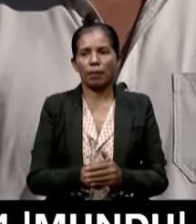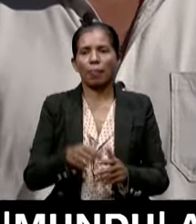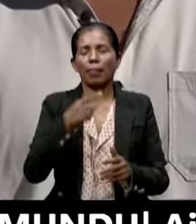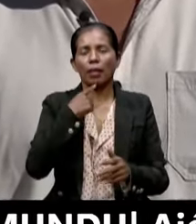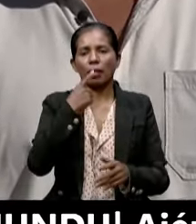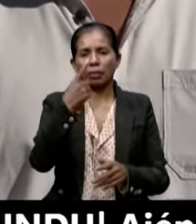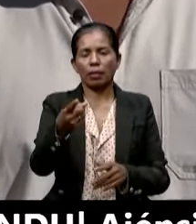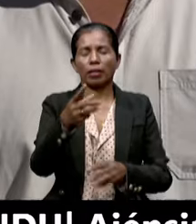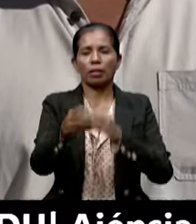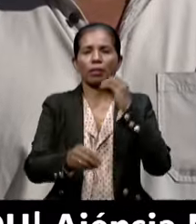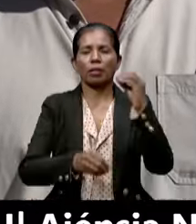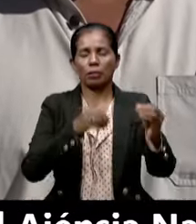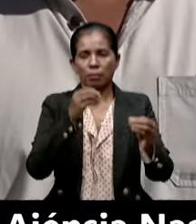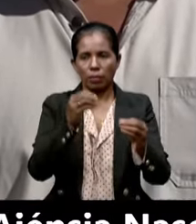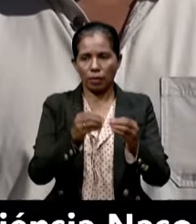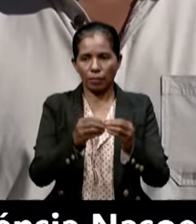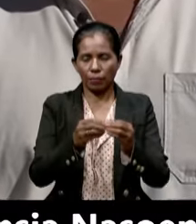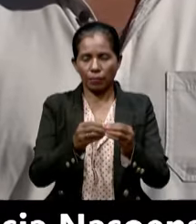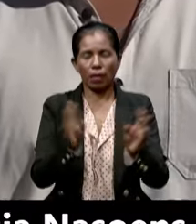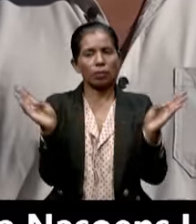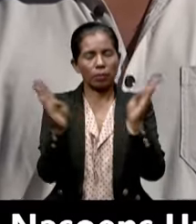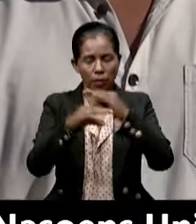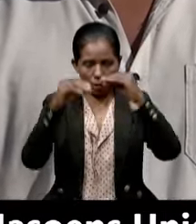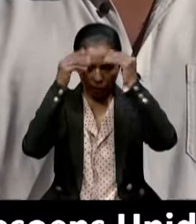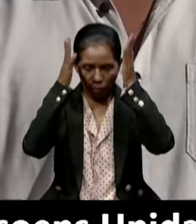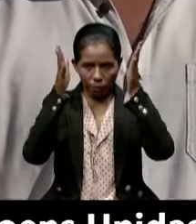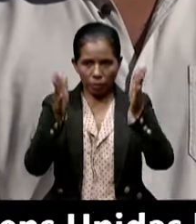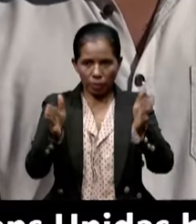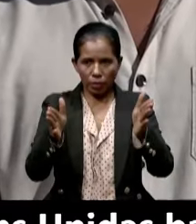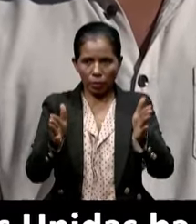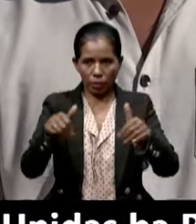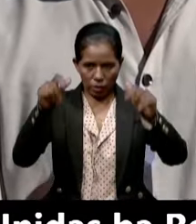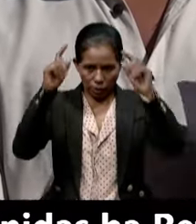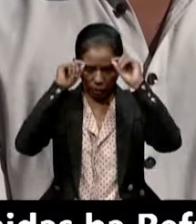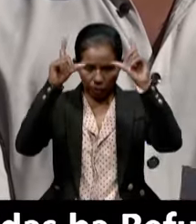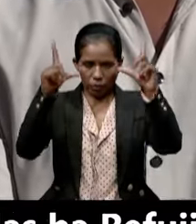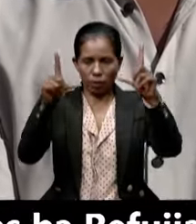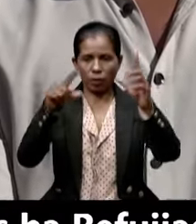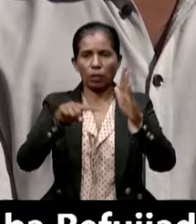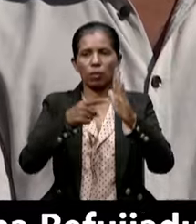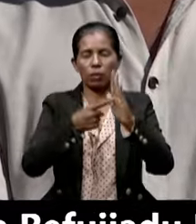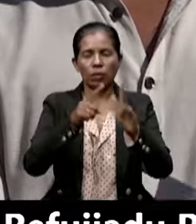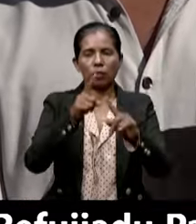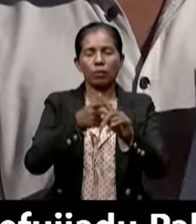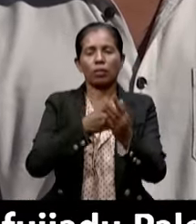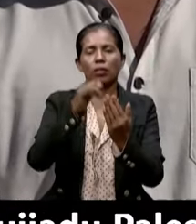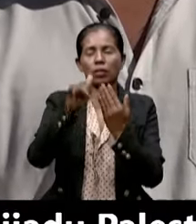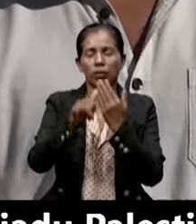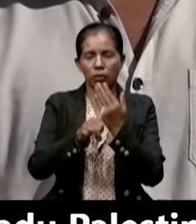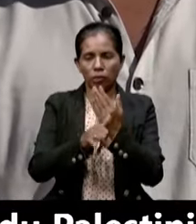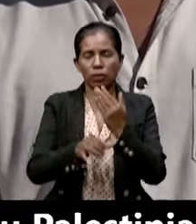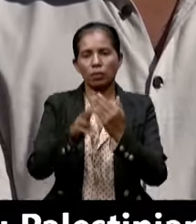Hateten kata atusai professor ia Timor Leste, ha husi junho 2023